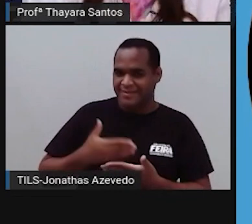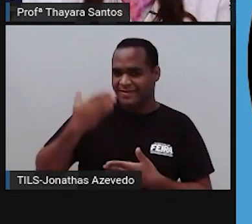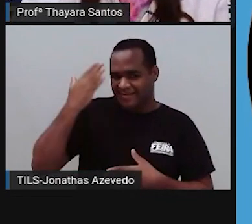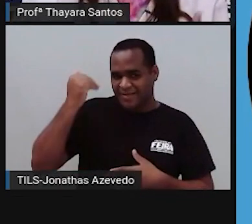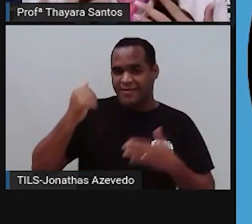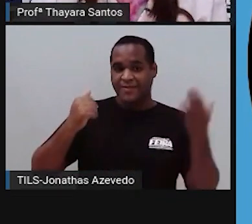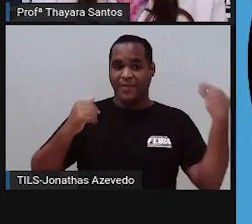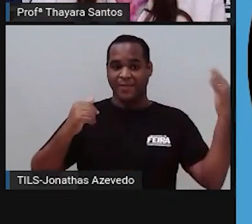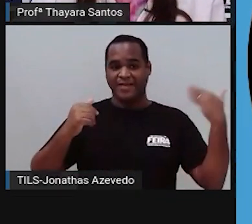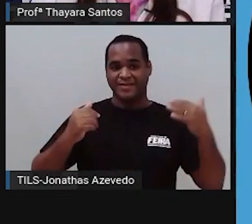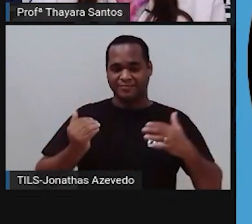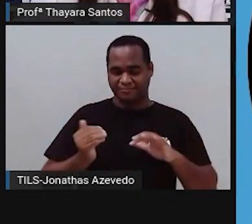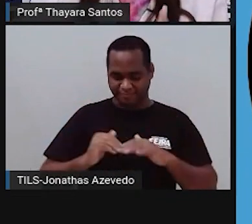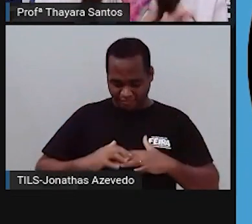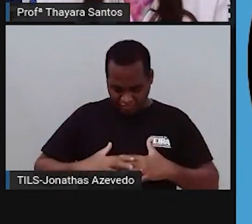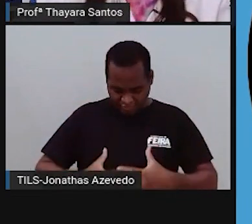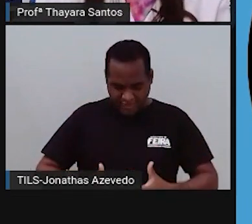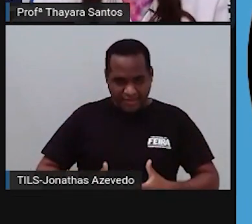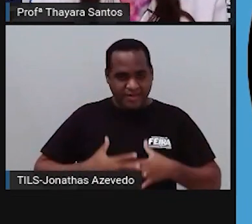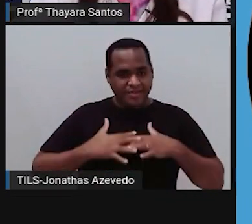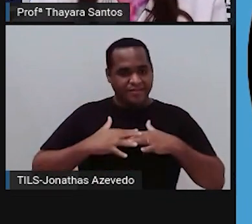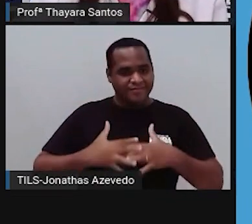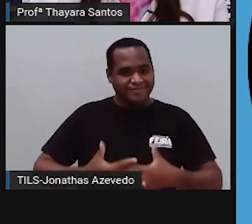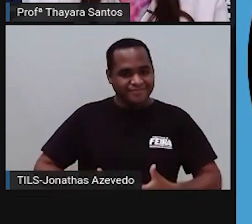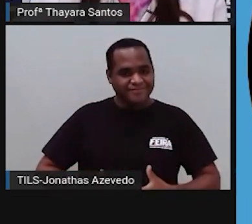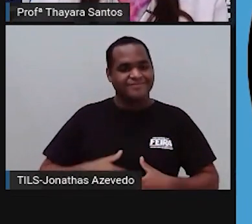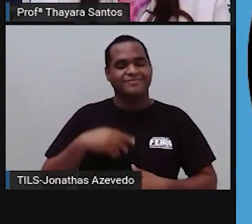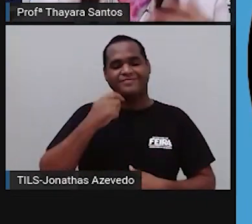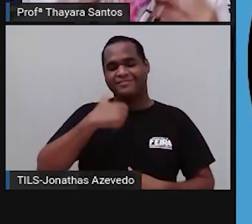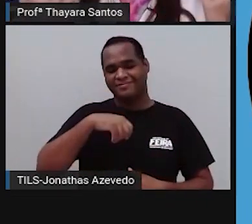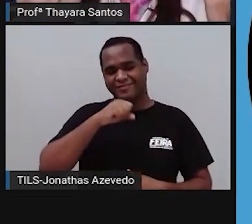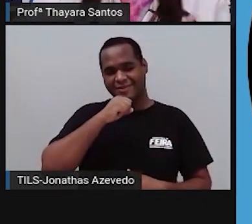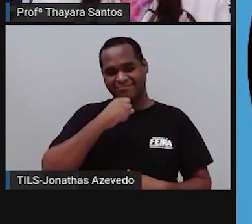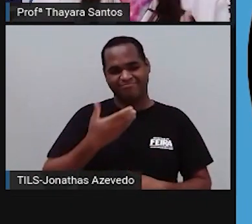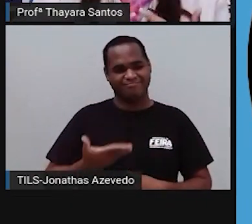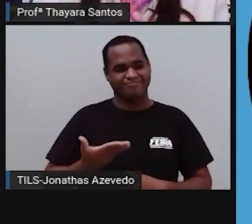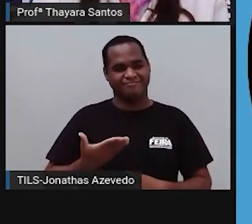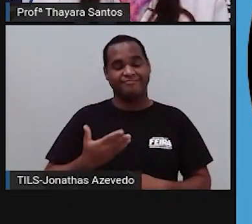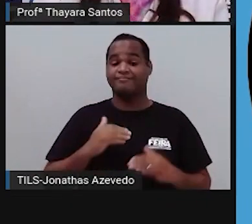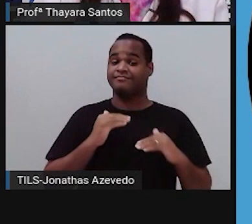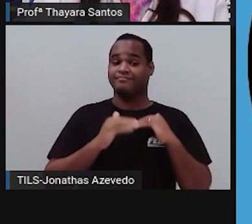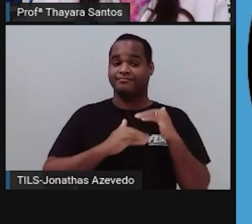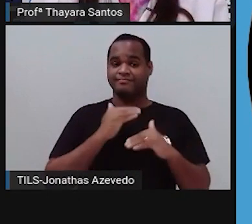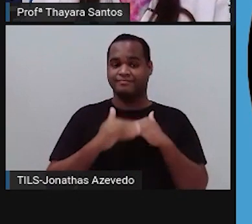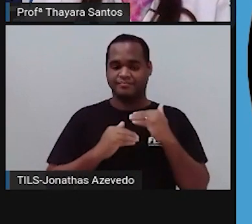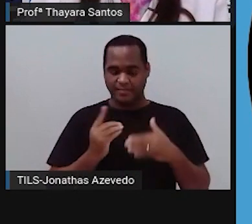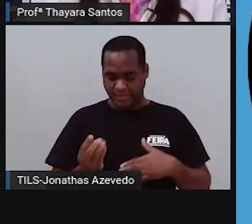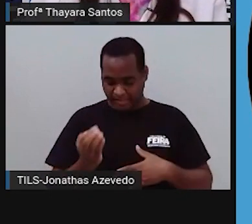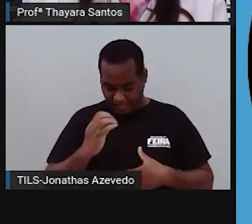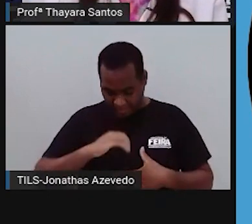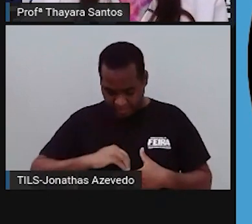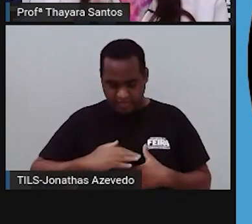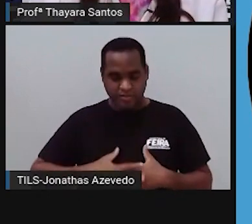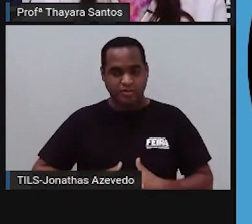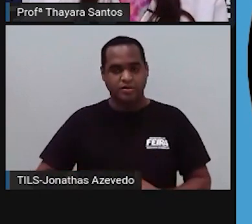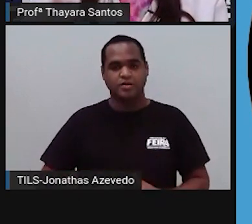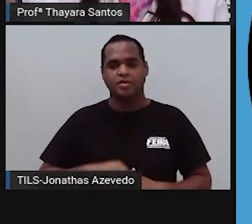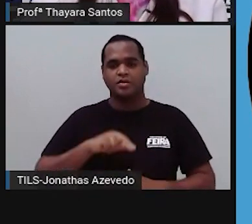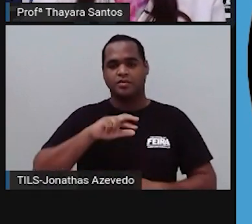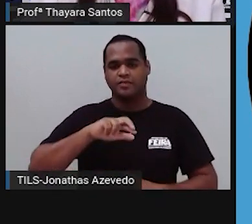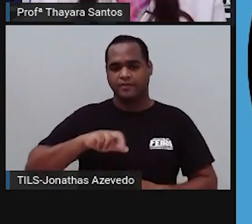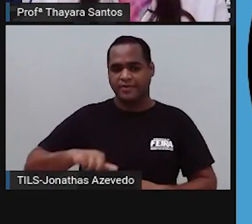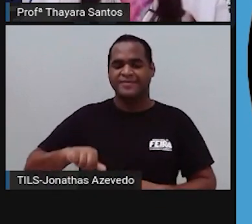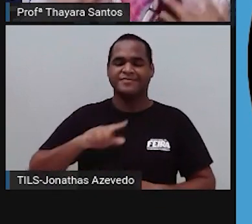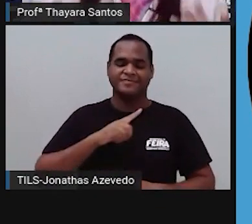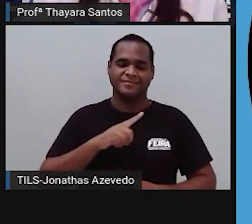lá enquanto estavam dentro do útero das mães, né? Então, durante o nosso desenvolvimento lá no útero da nossa mãe, a gente passa por várias